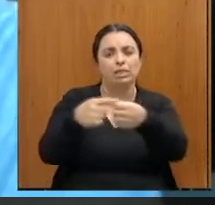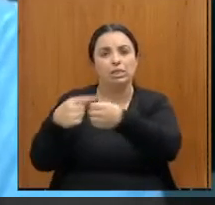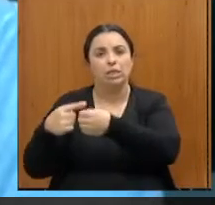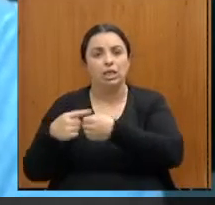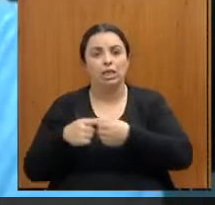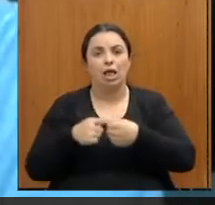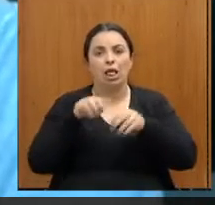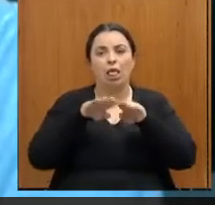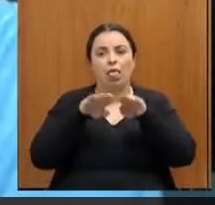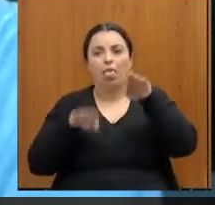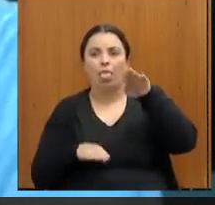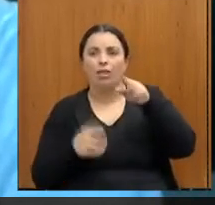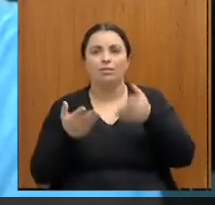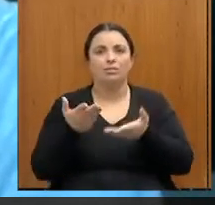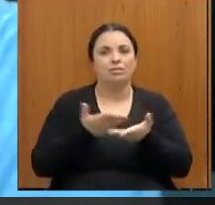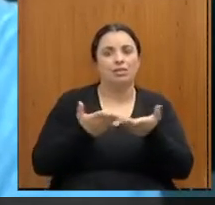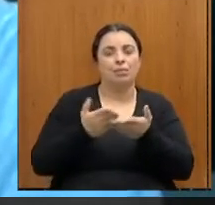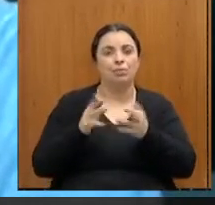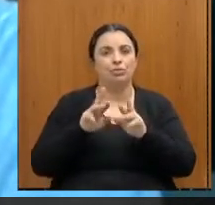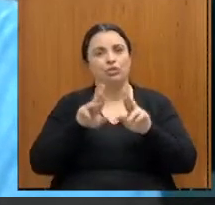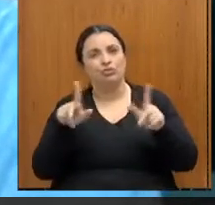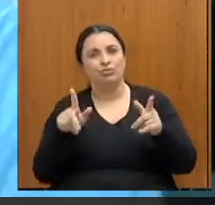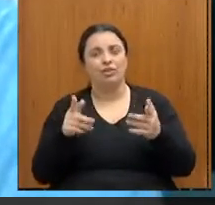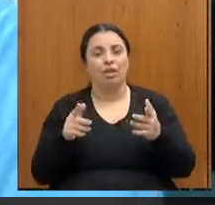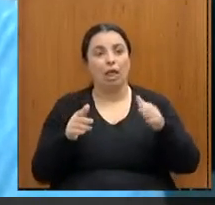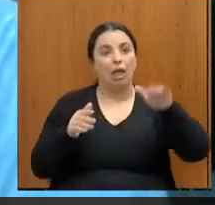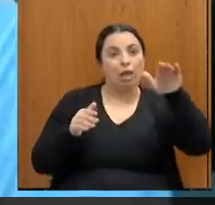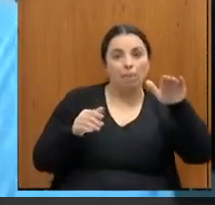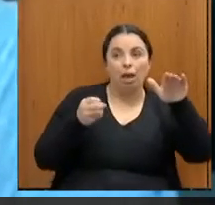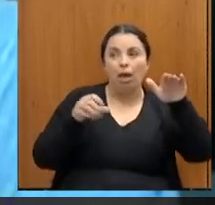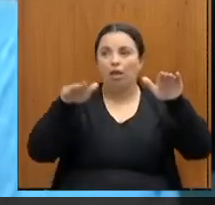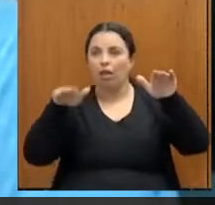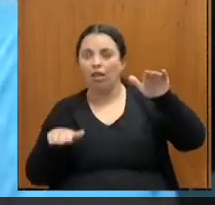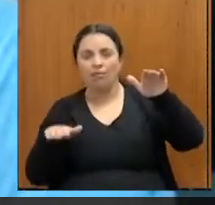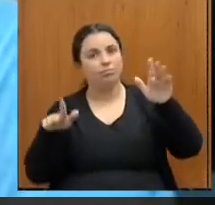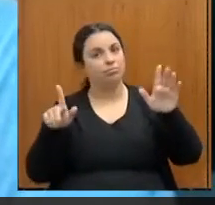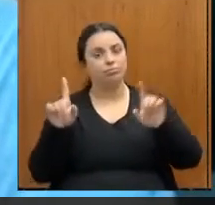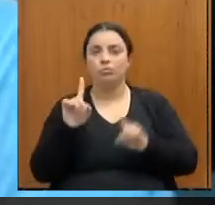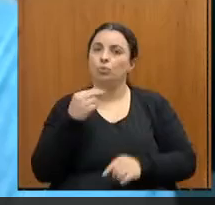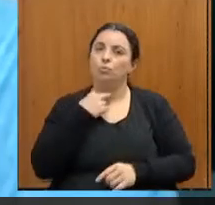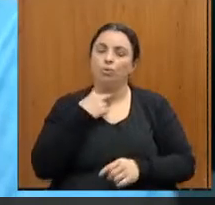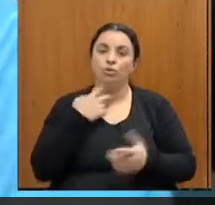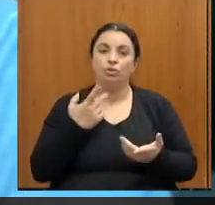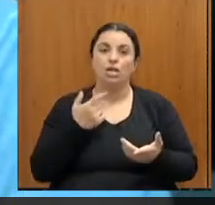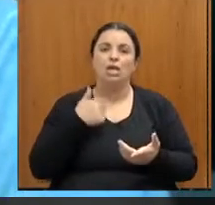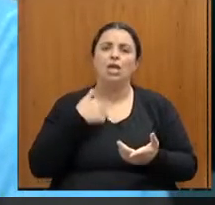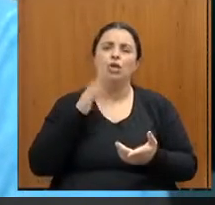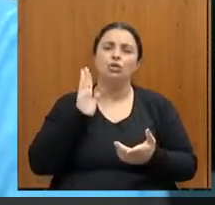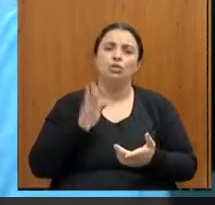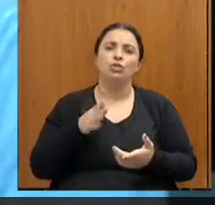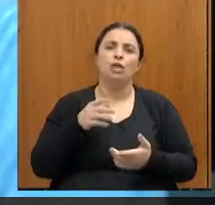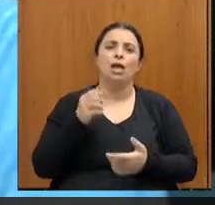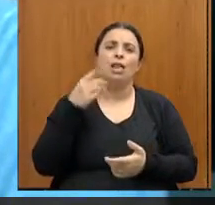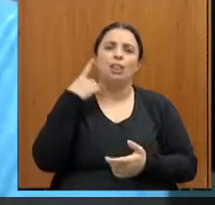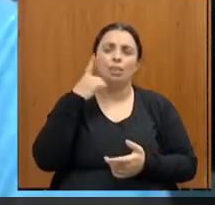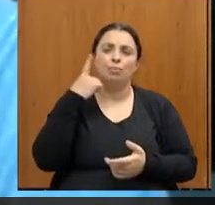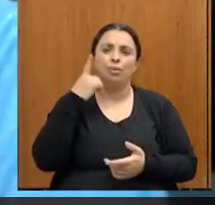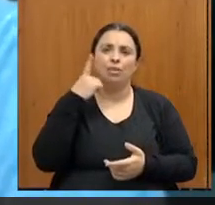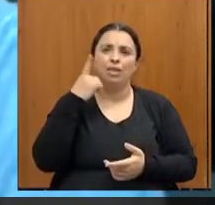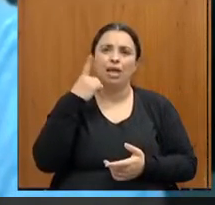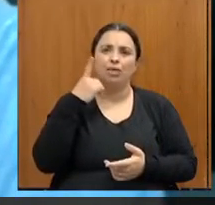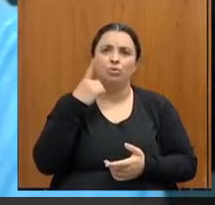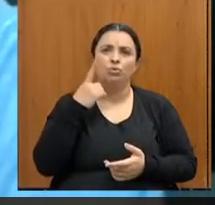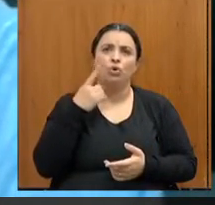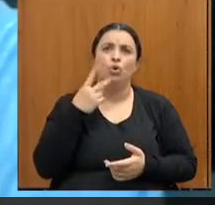eu por longo período e eu fui Deputado por dois os pelos dois últimos governos